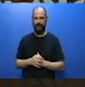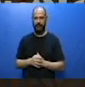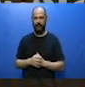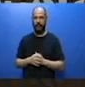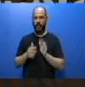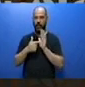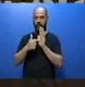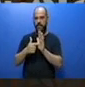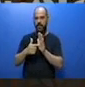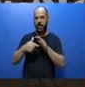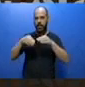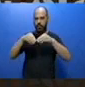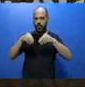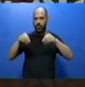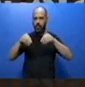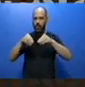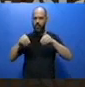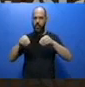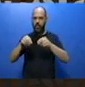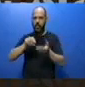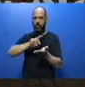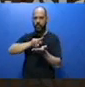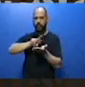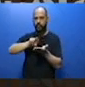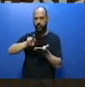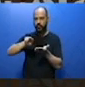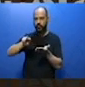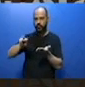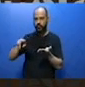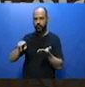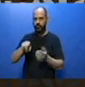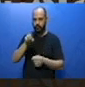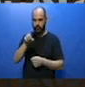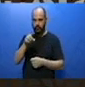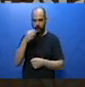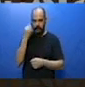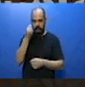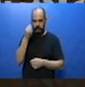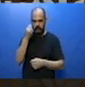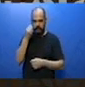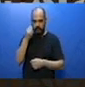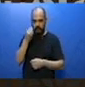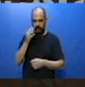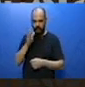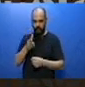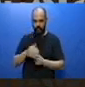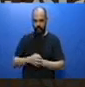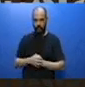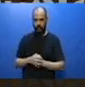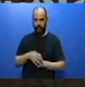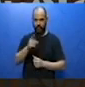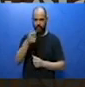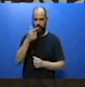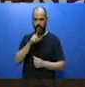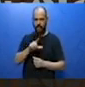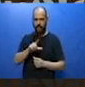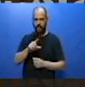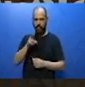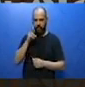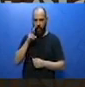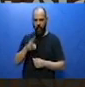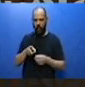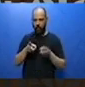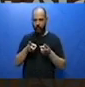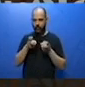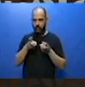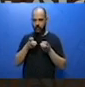de solo, variedades. Você fez o experimento? Você conseguiu observar alguns